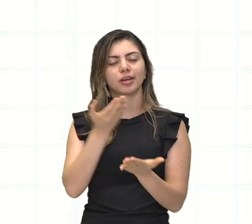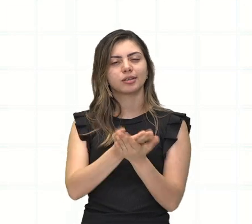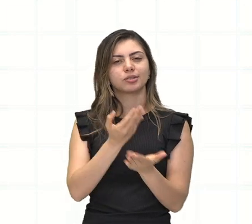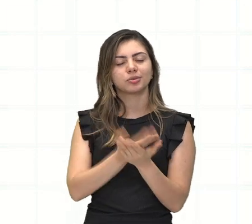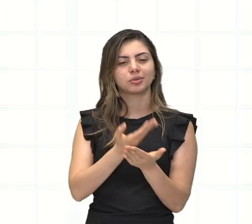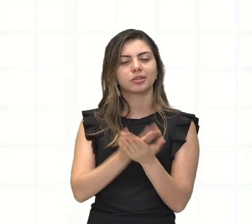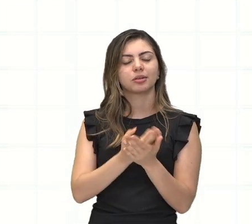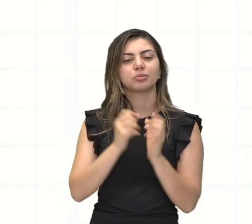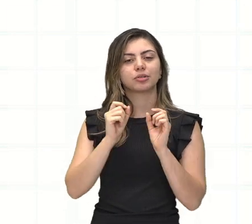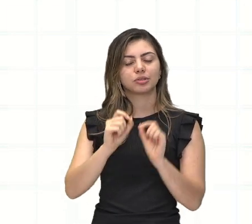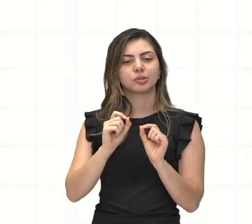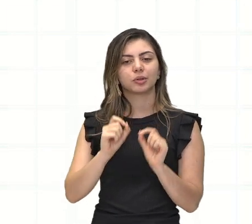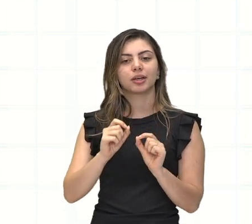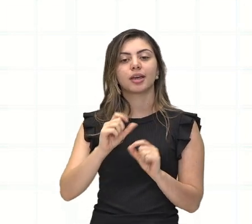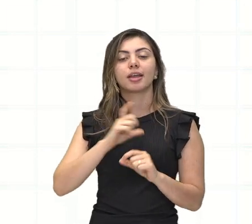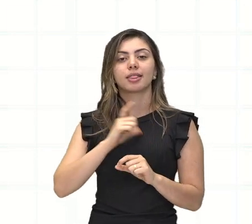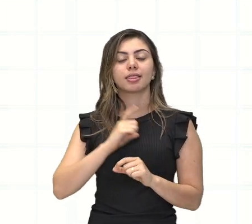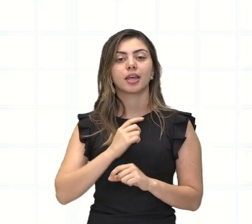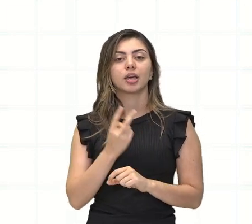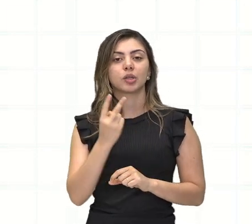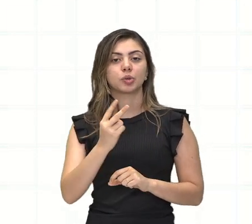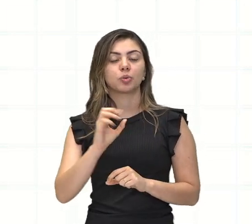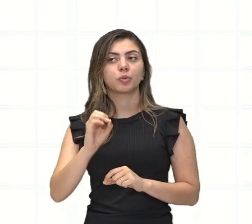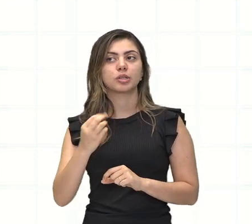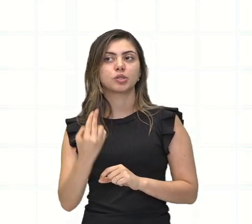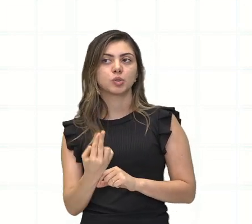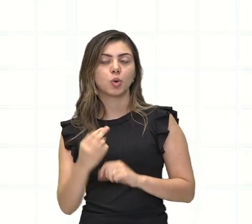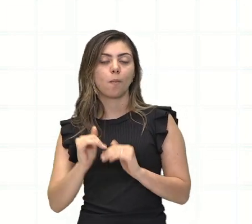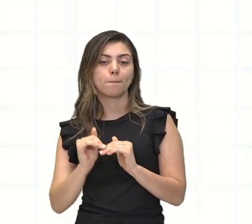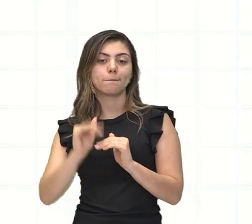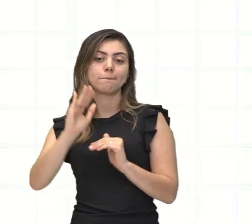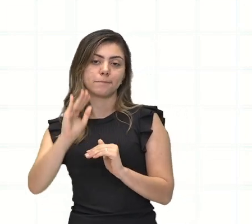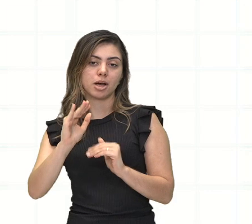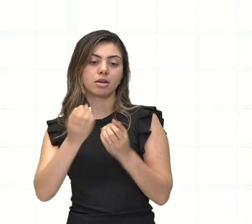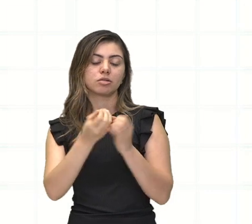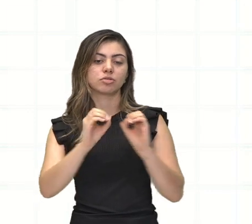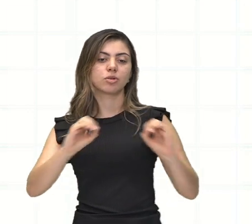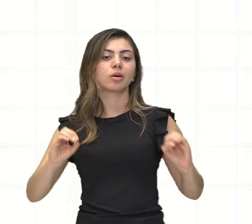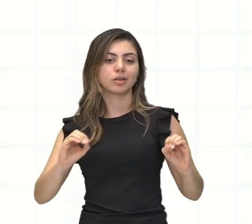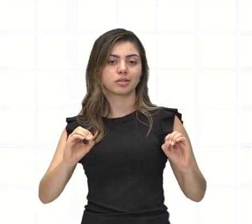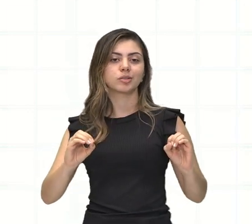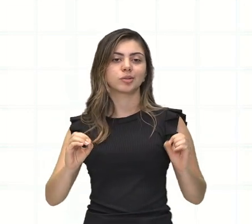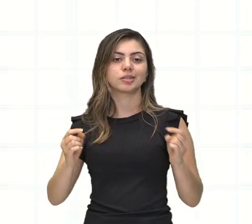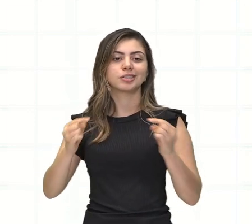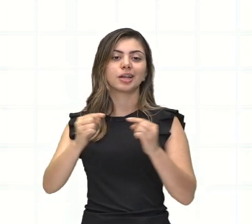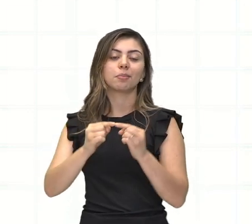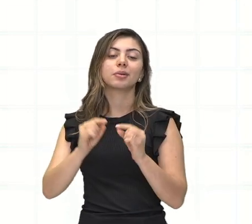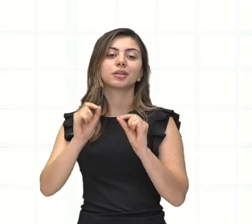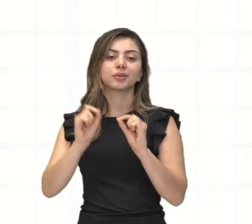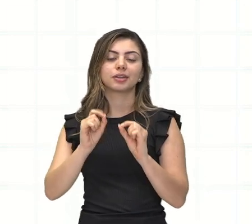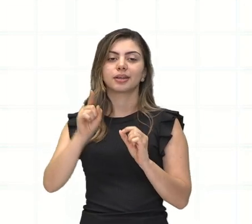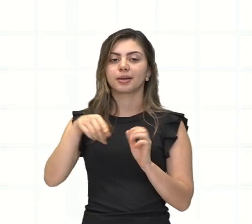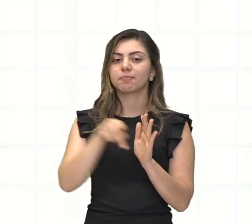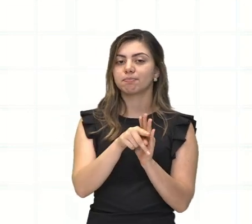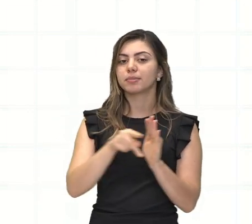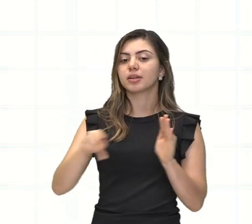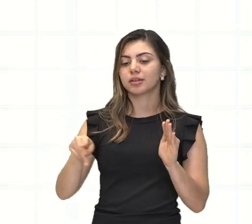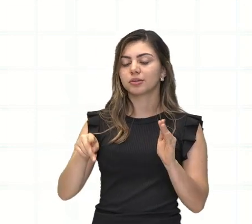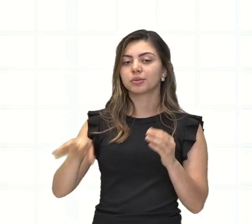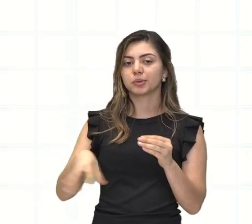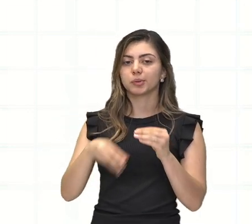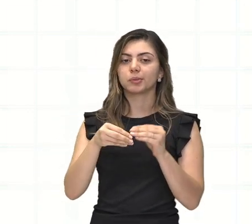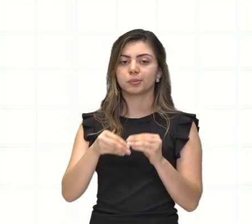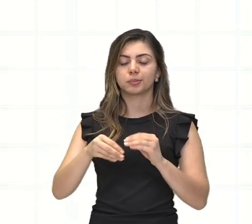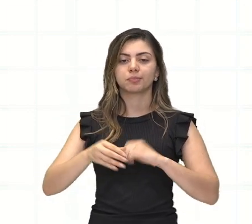anteriormente, duas ou mais orações, né? Vai ser classificado